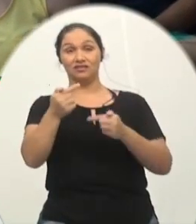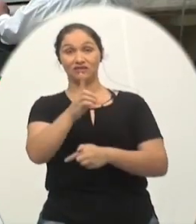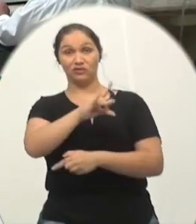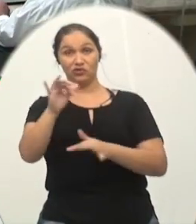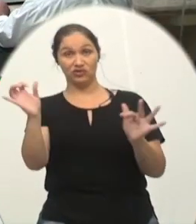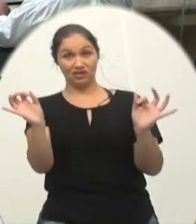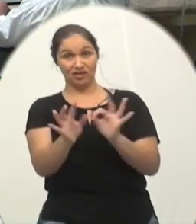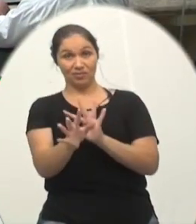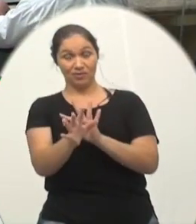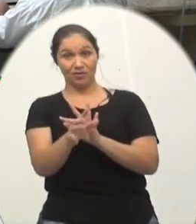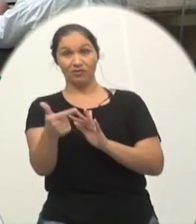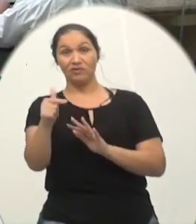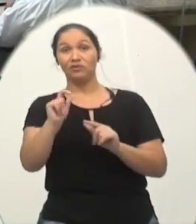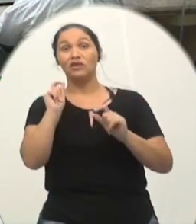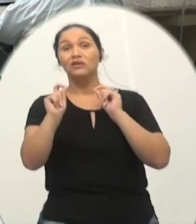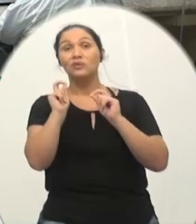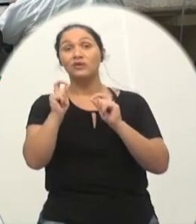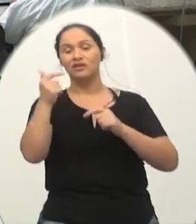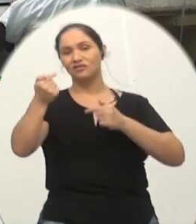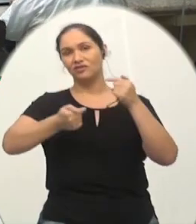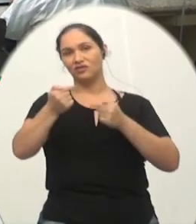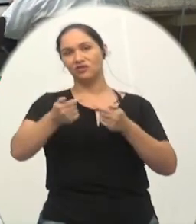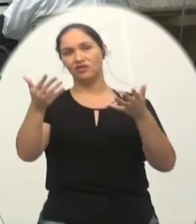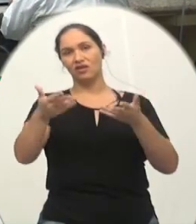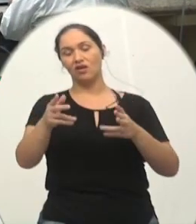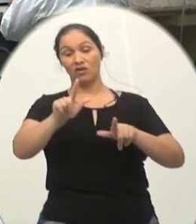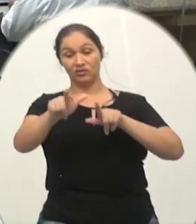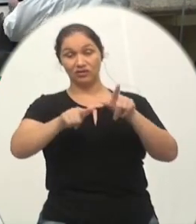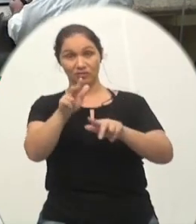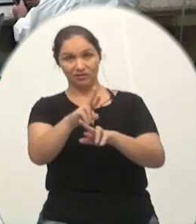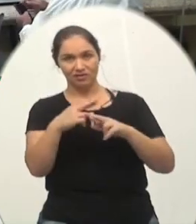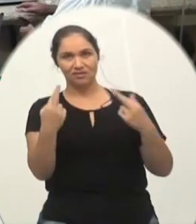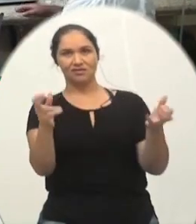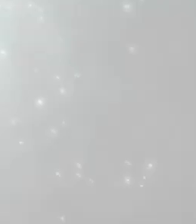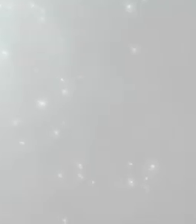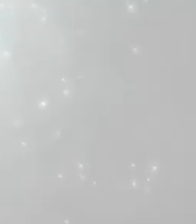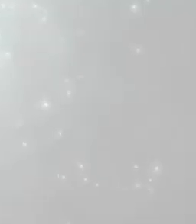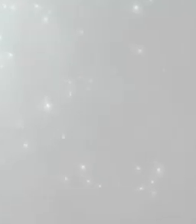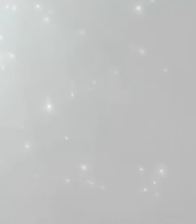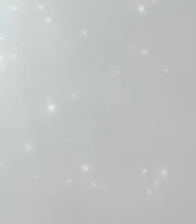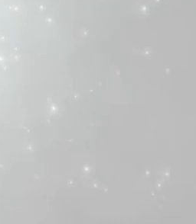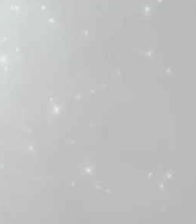ordem do dia e não havendo mais nada a tratar, encerramos os trabalhos da presente sessão. Uma boa noite a todos.